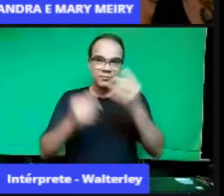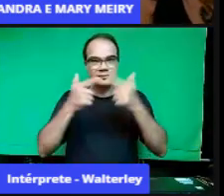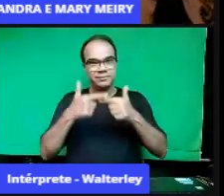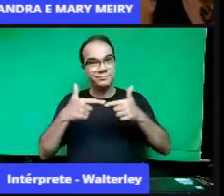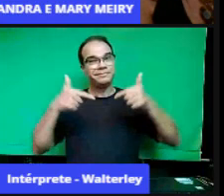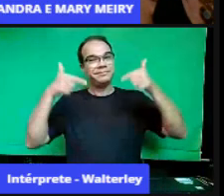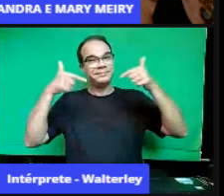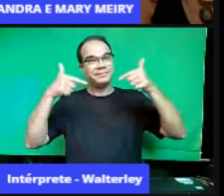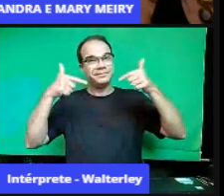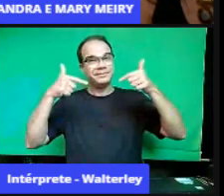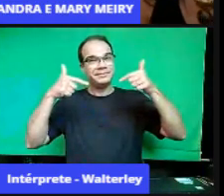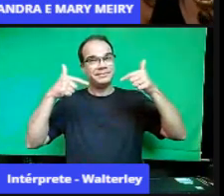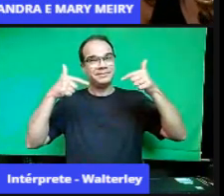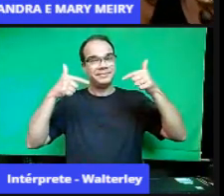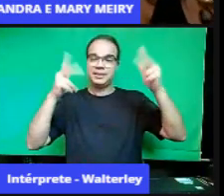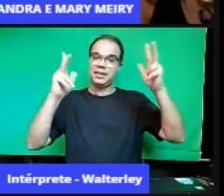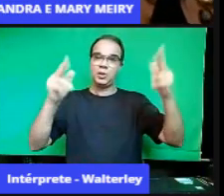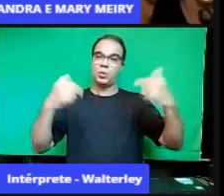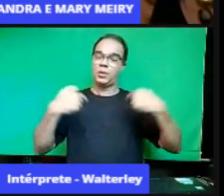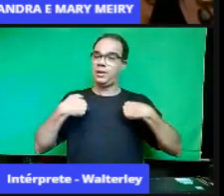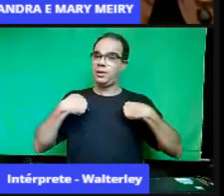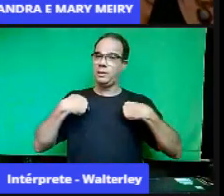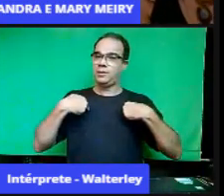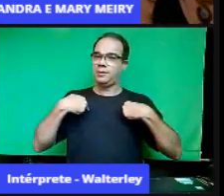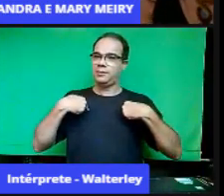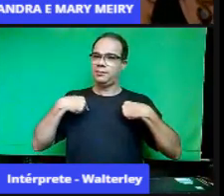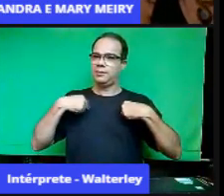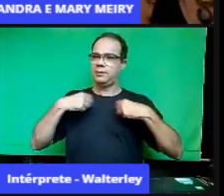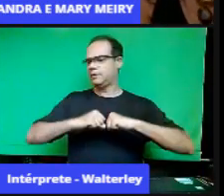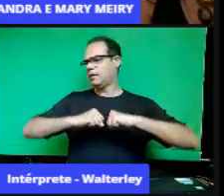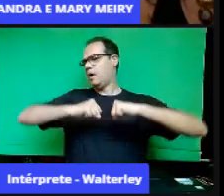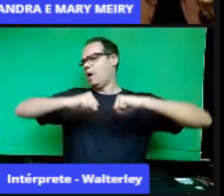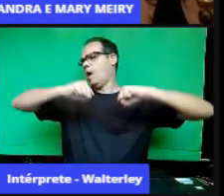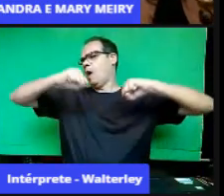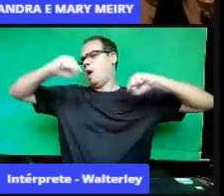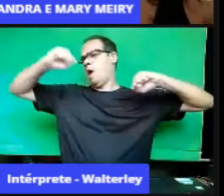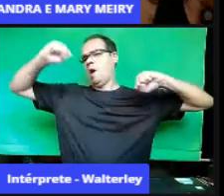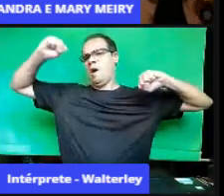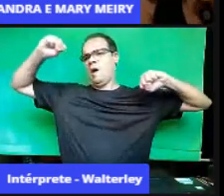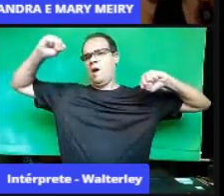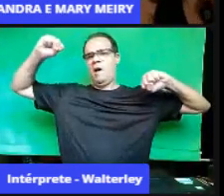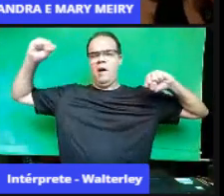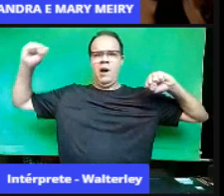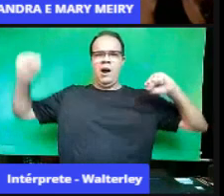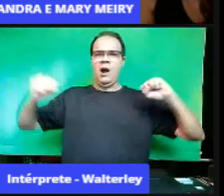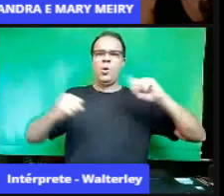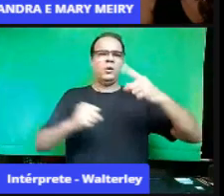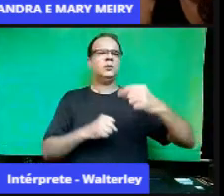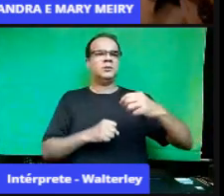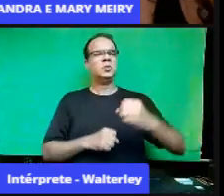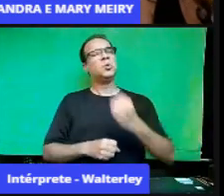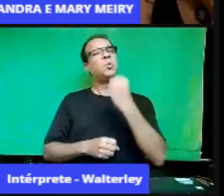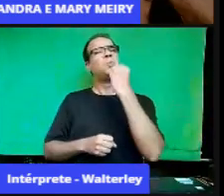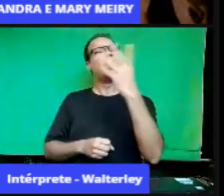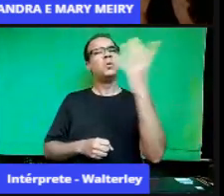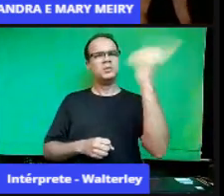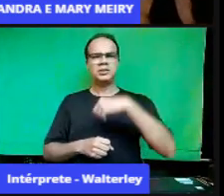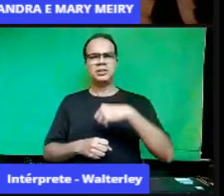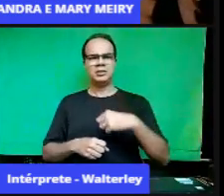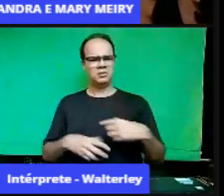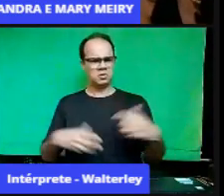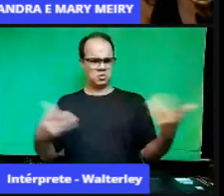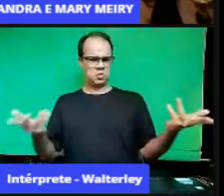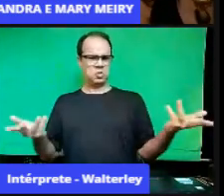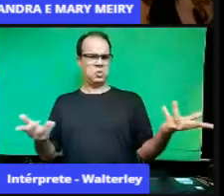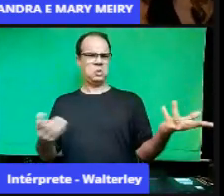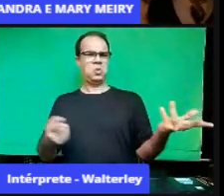que eu saio da cama e se alguém me falar bom dia, eu ainda pergunto bom dia por quê? Então, eles não